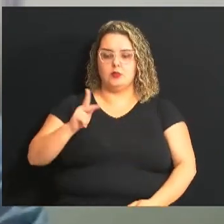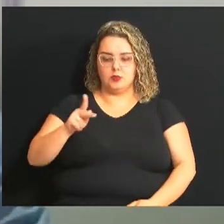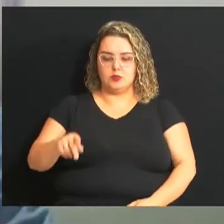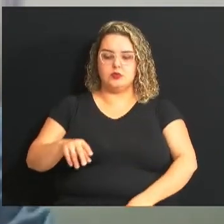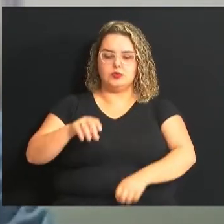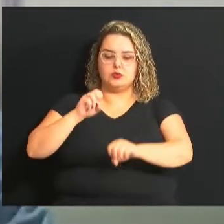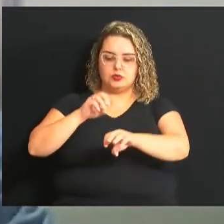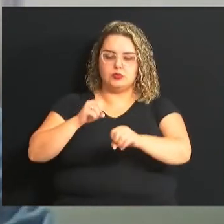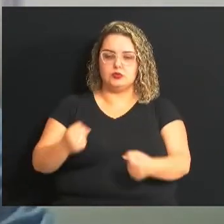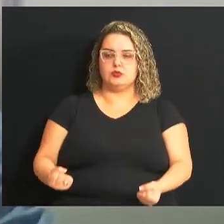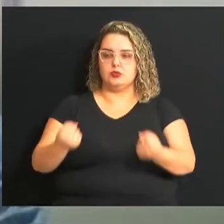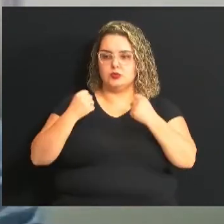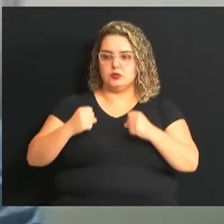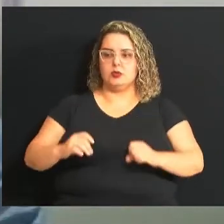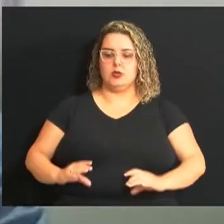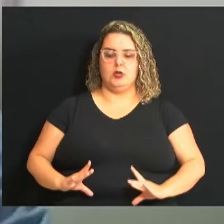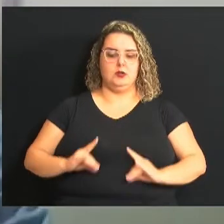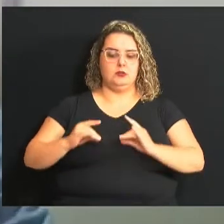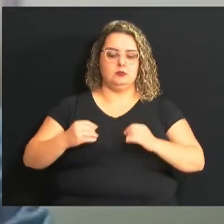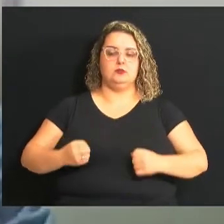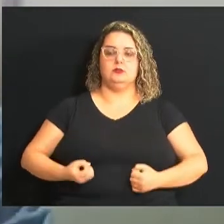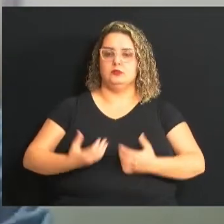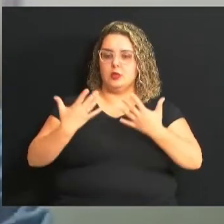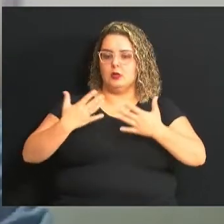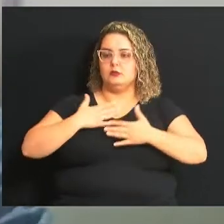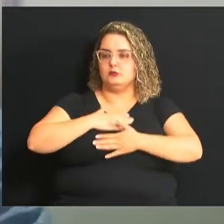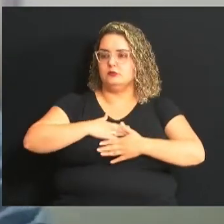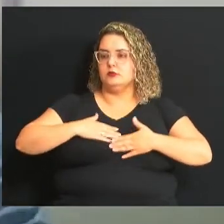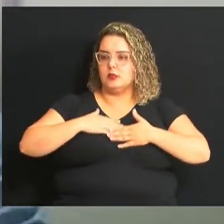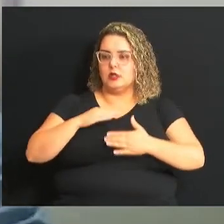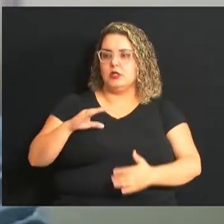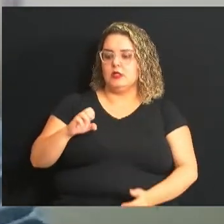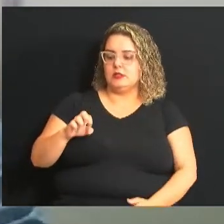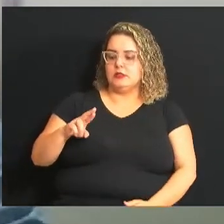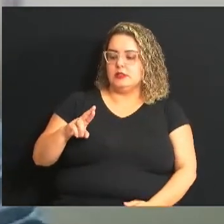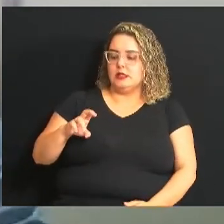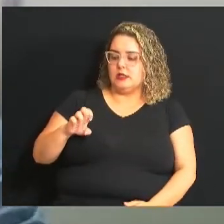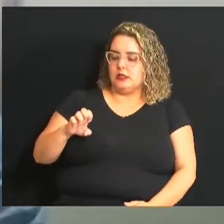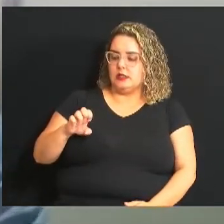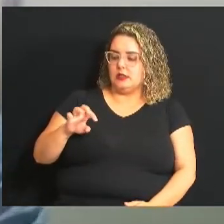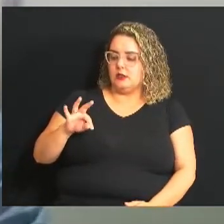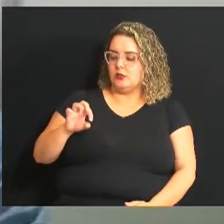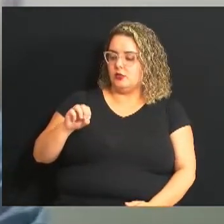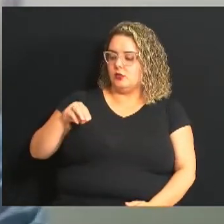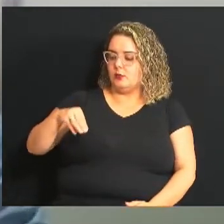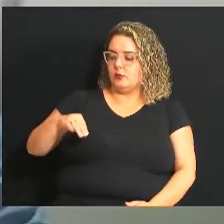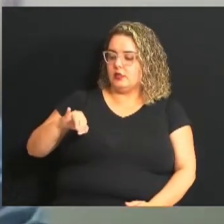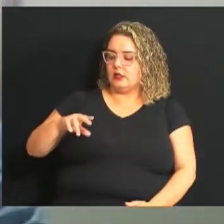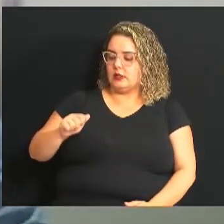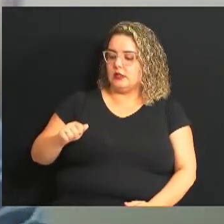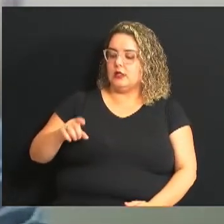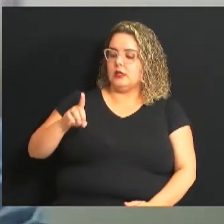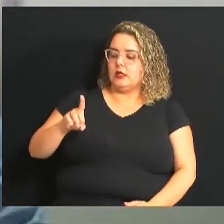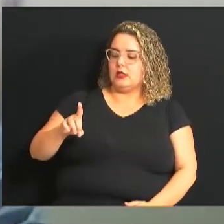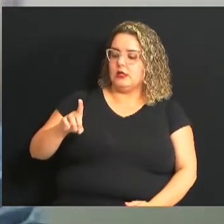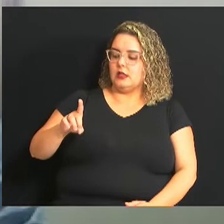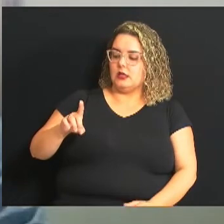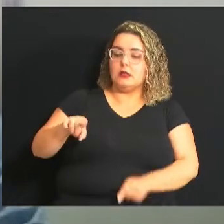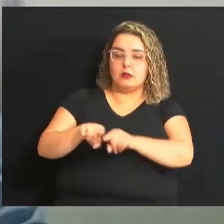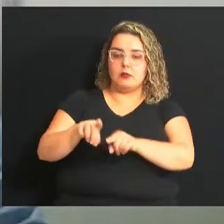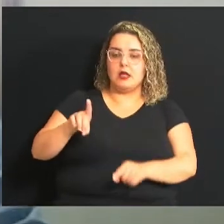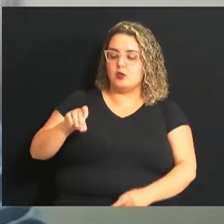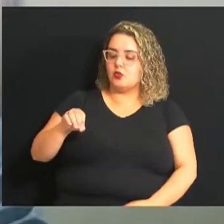de hormônios que geram prazer, né, tais como serotonina e dopamina. Então, essa sensação do bem-estar pós-treino, ela é